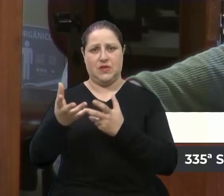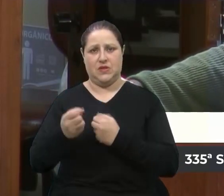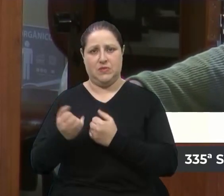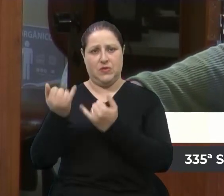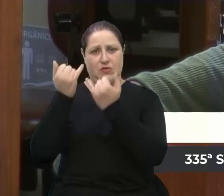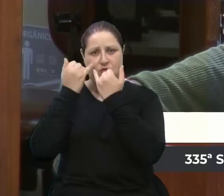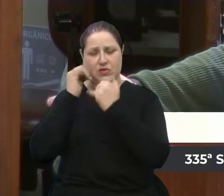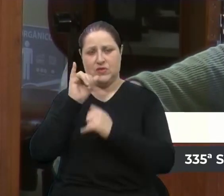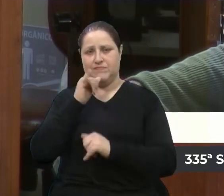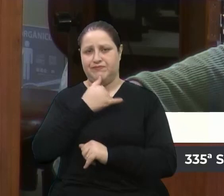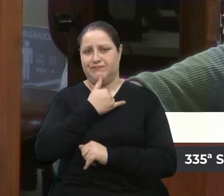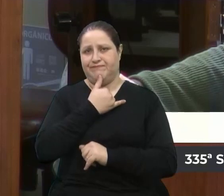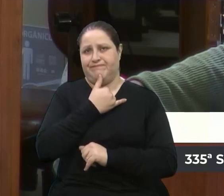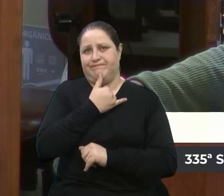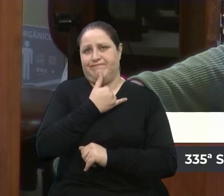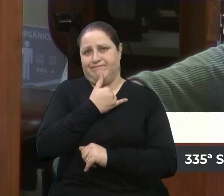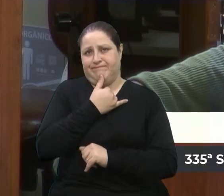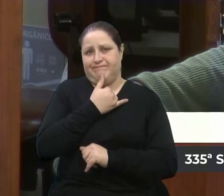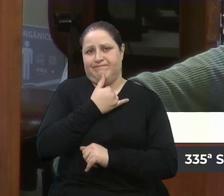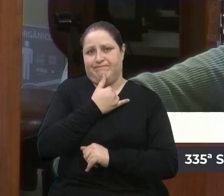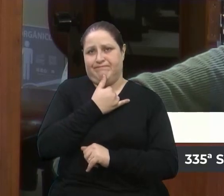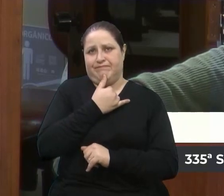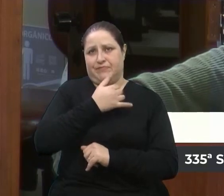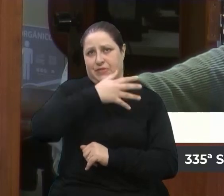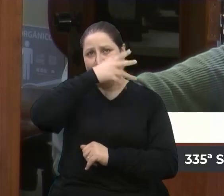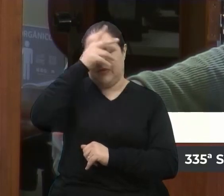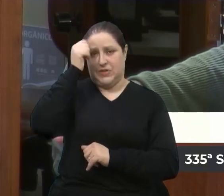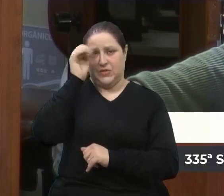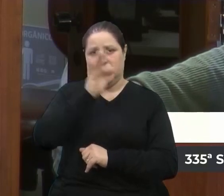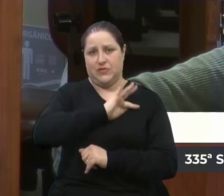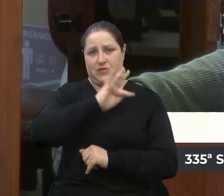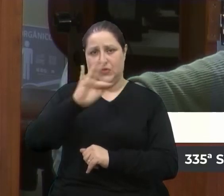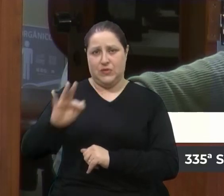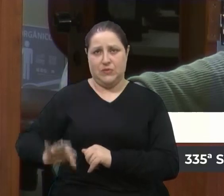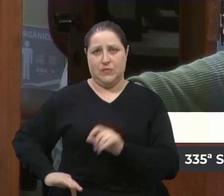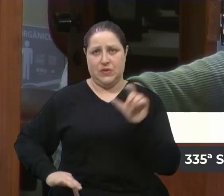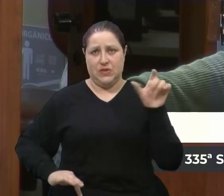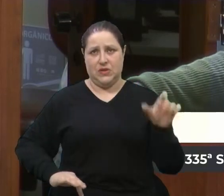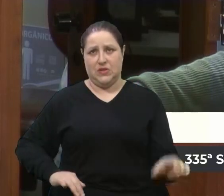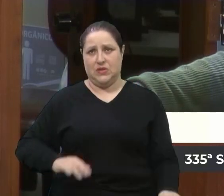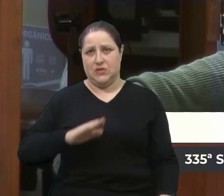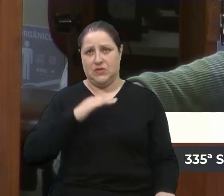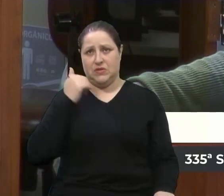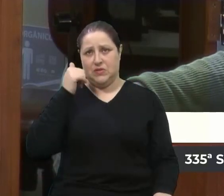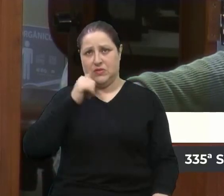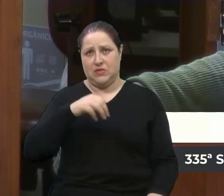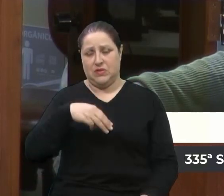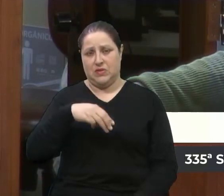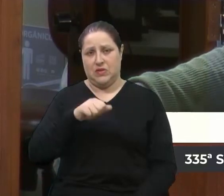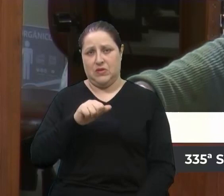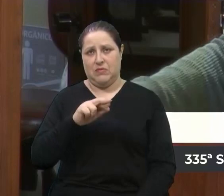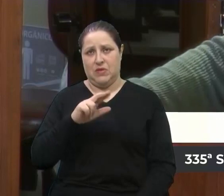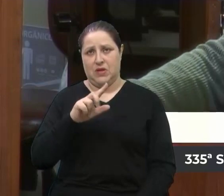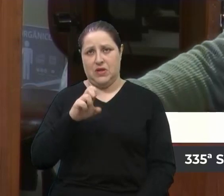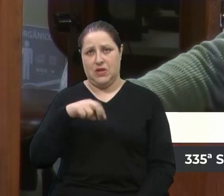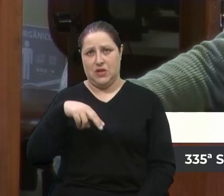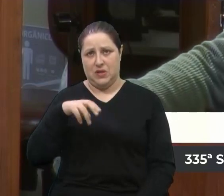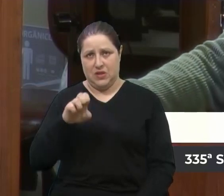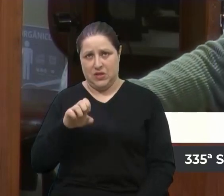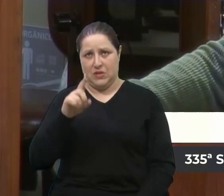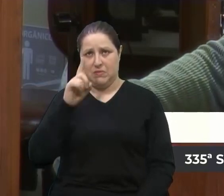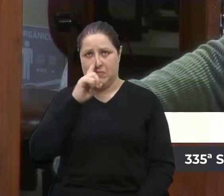triste notícia, uma nota de pesar da Prefeitura de Farroupilha, que faleceu a dona Marlene Rosina Feltrin, mãe